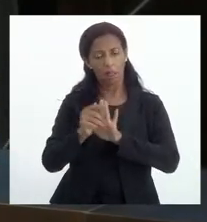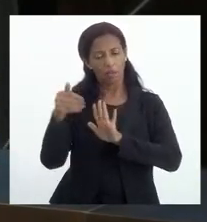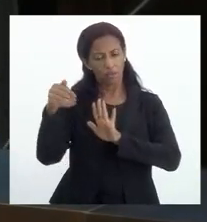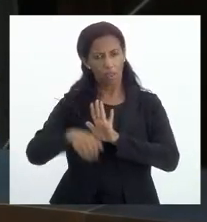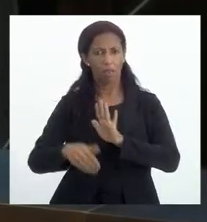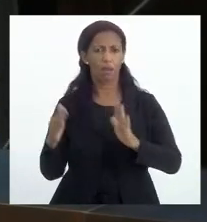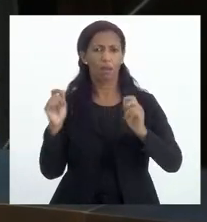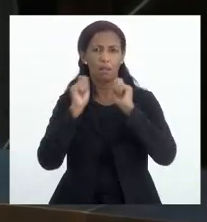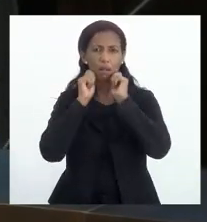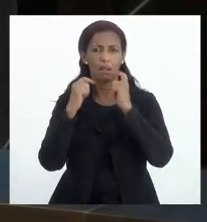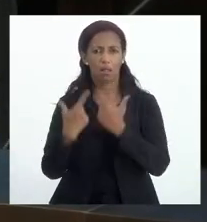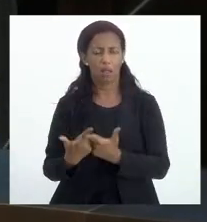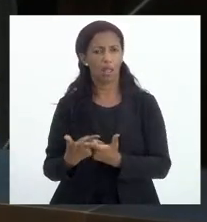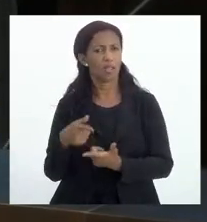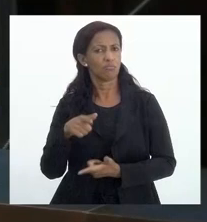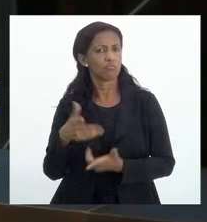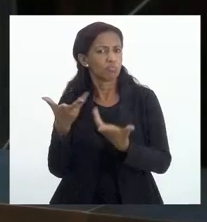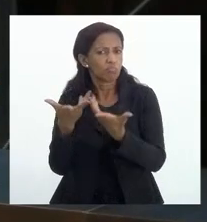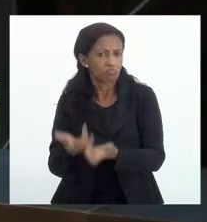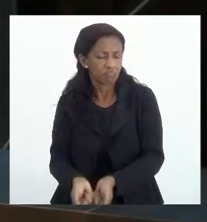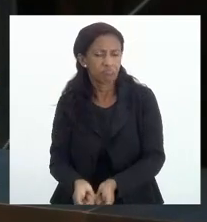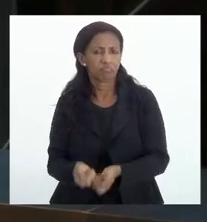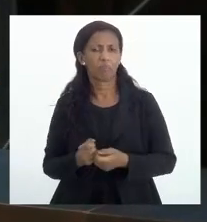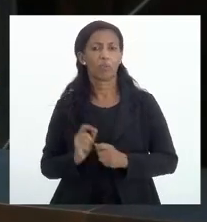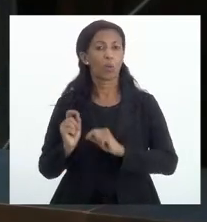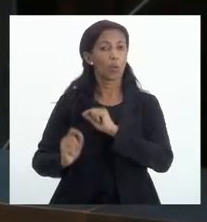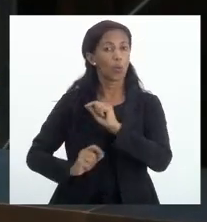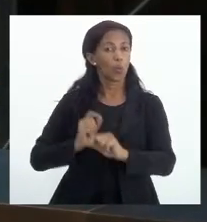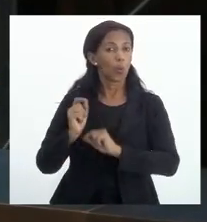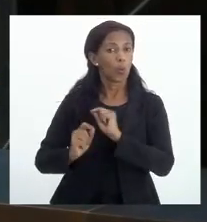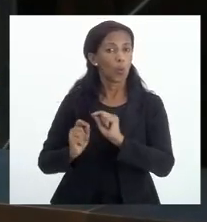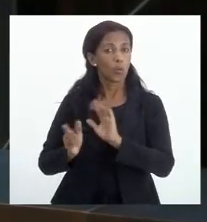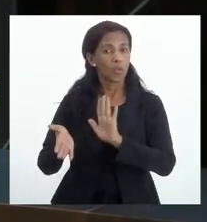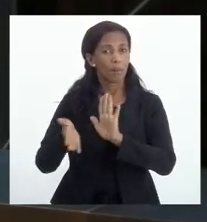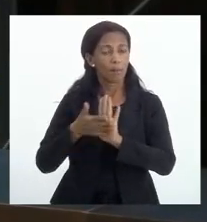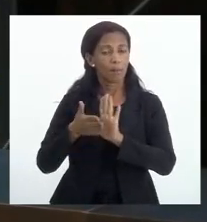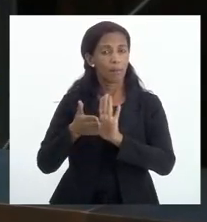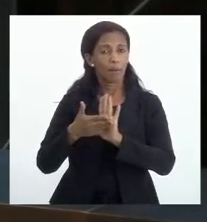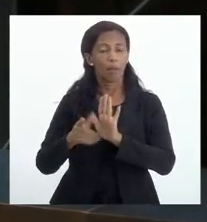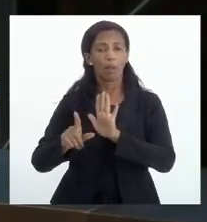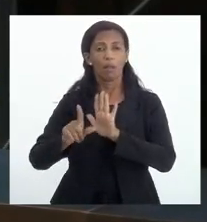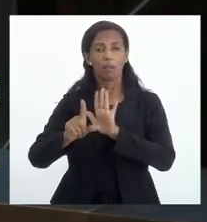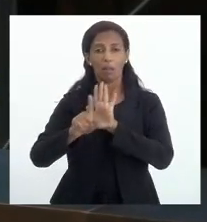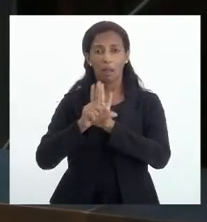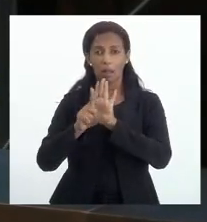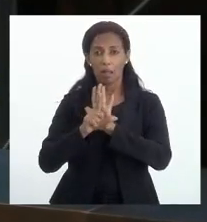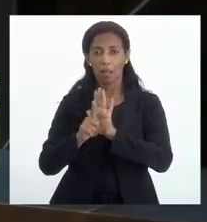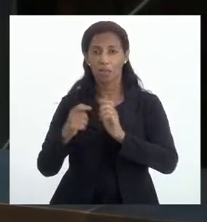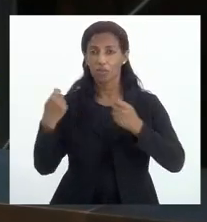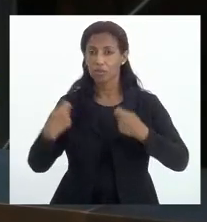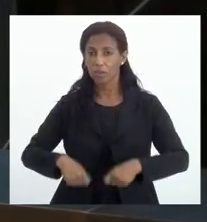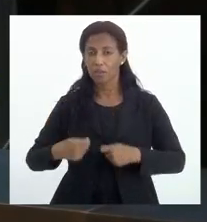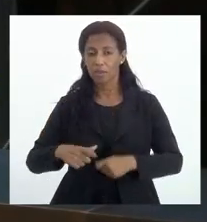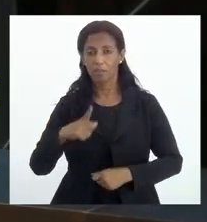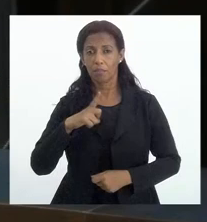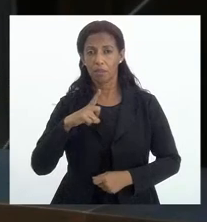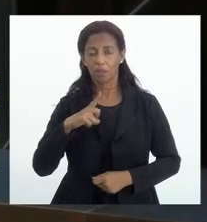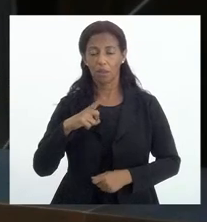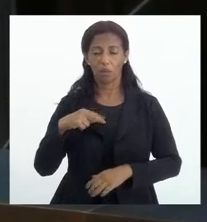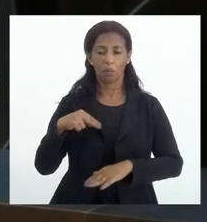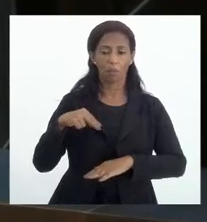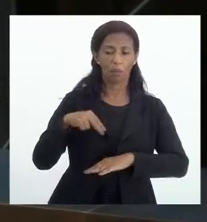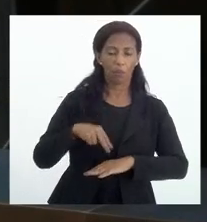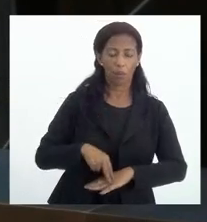casa, eles levaram em consideração o que está estabelecido na lei, então a gente está sempre tendo uma posição